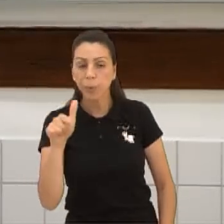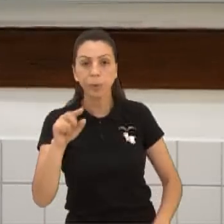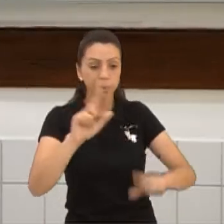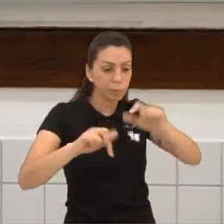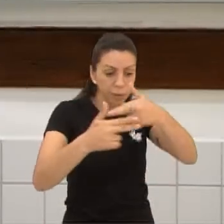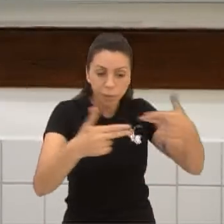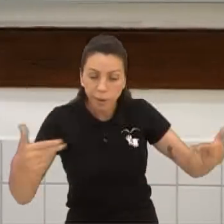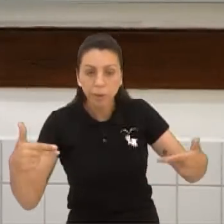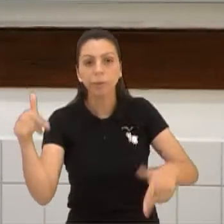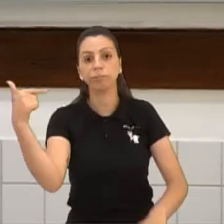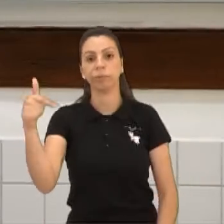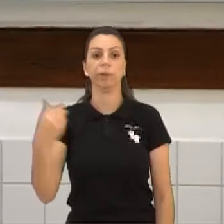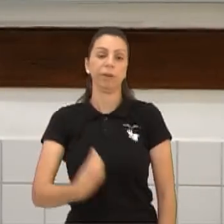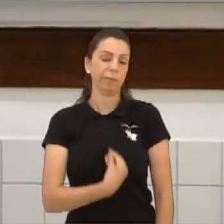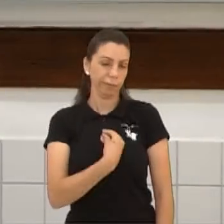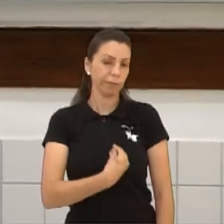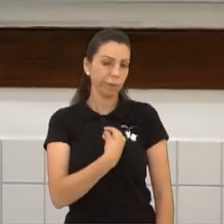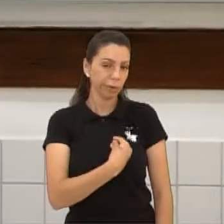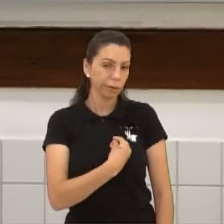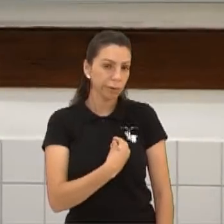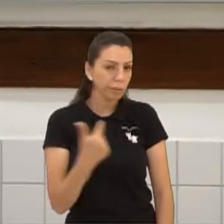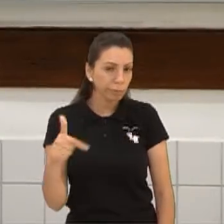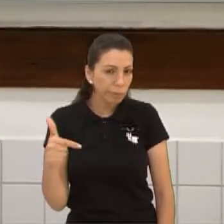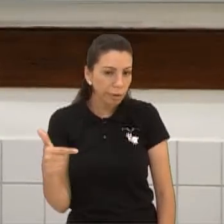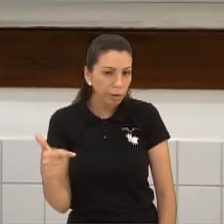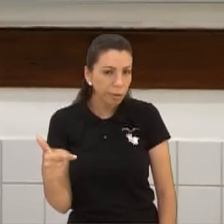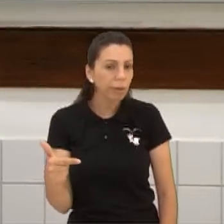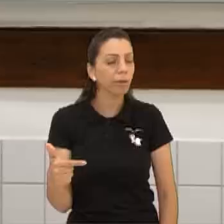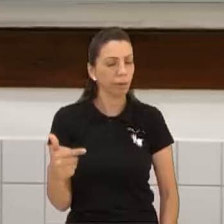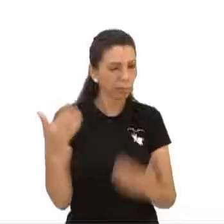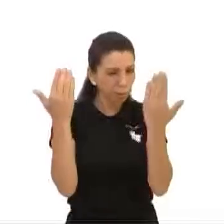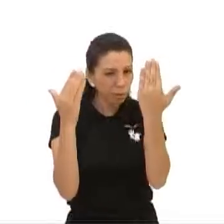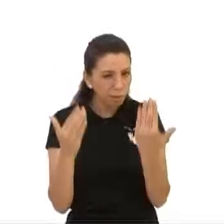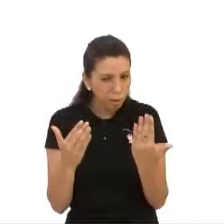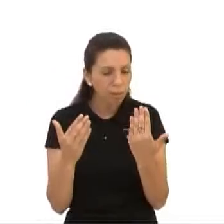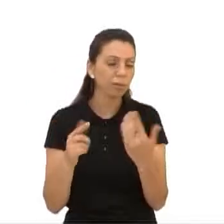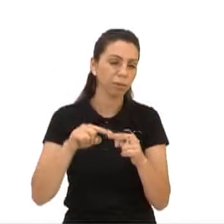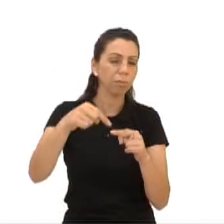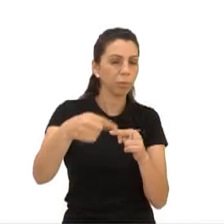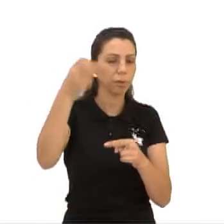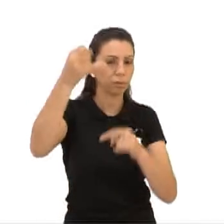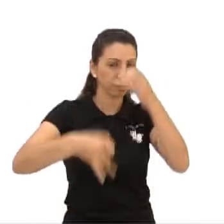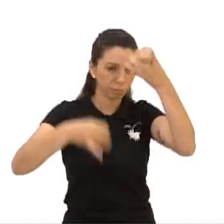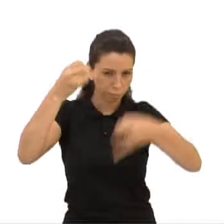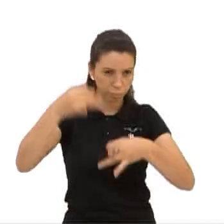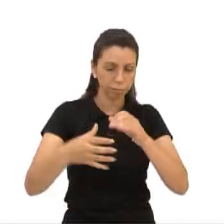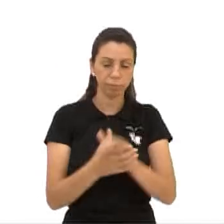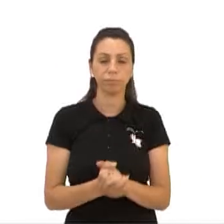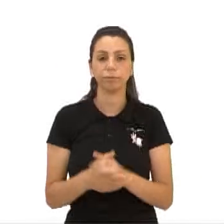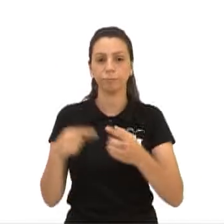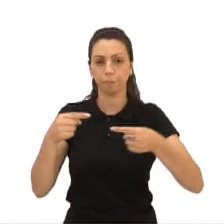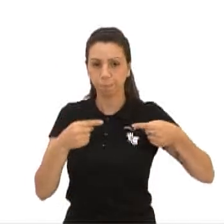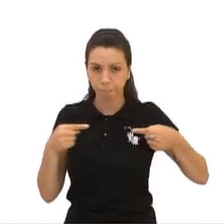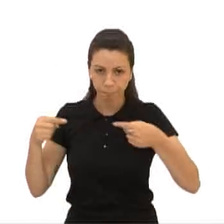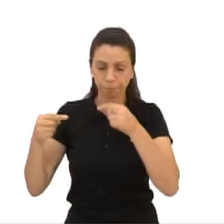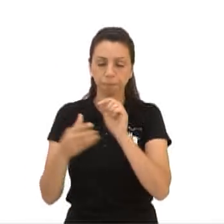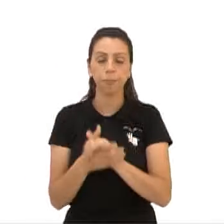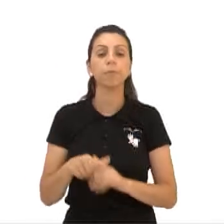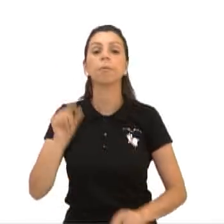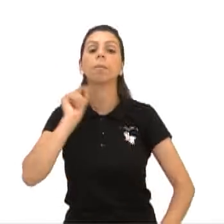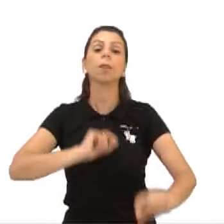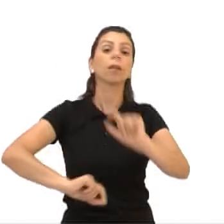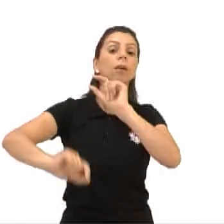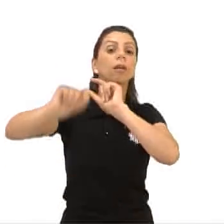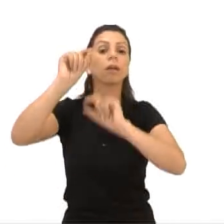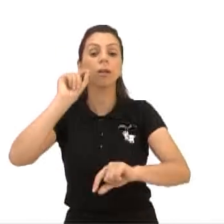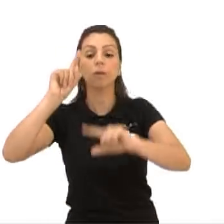vive? Analisem, daqui a pouco a gente vai discutir isso. Olha um exemplo aqui, ó. Quem são os corpos, quem são